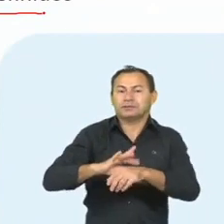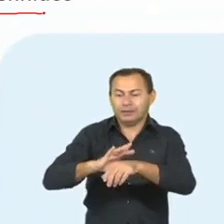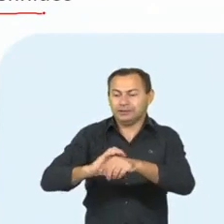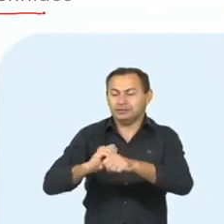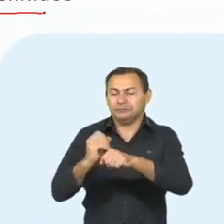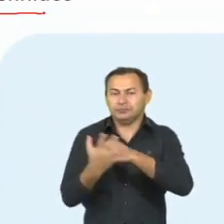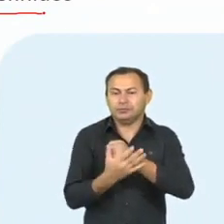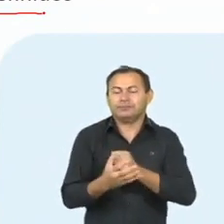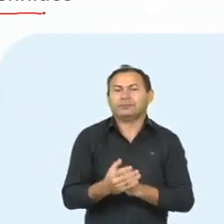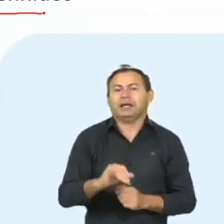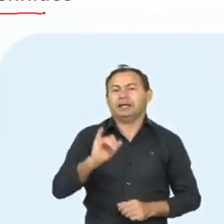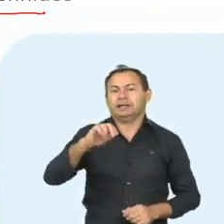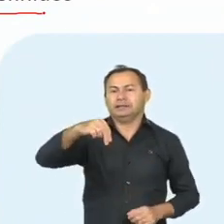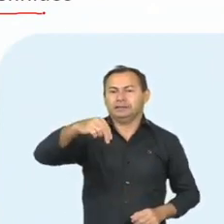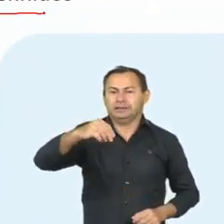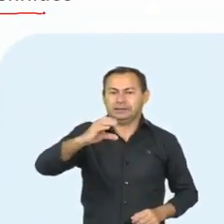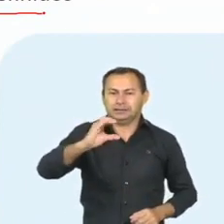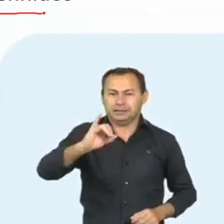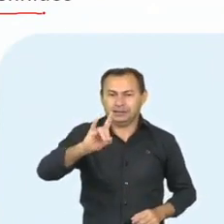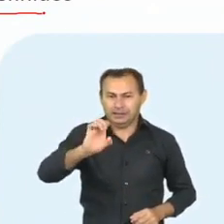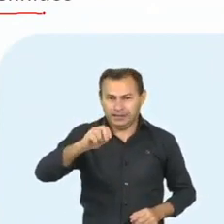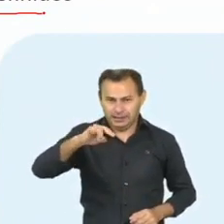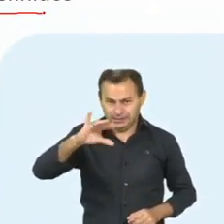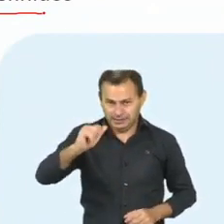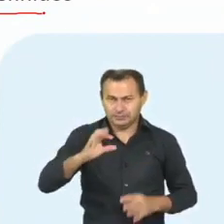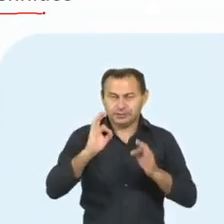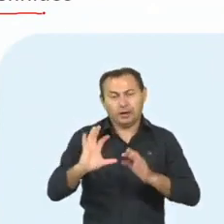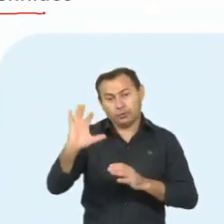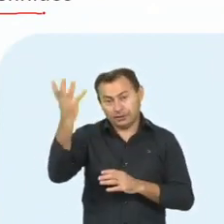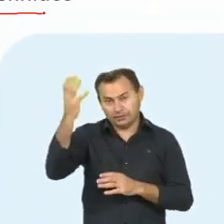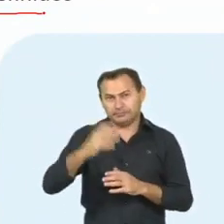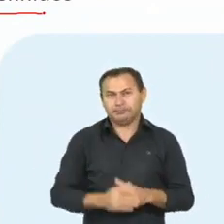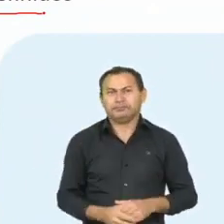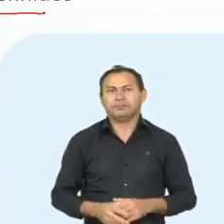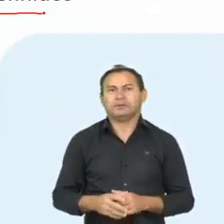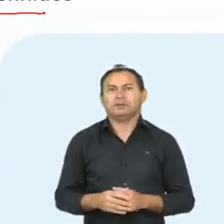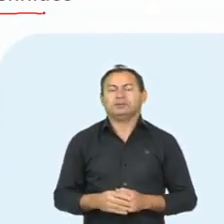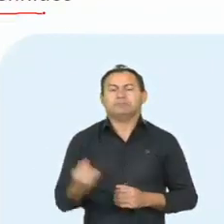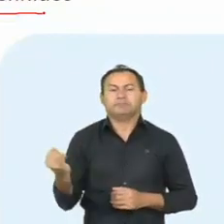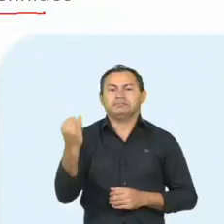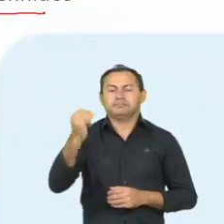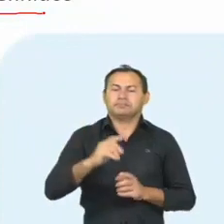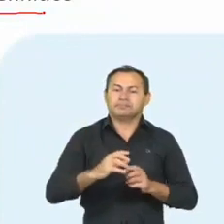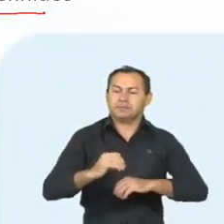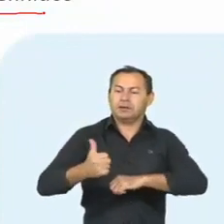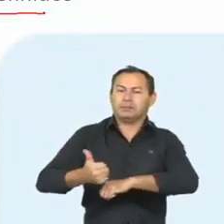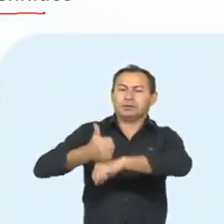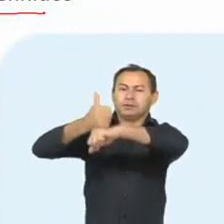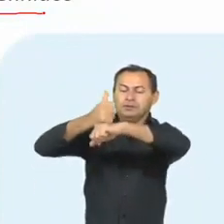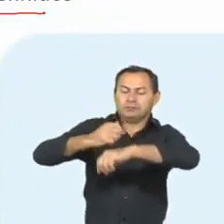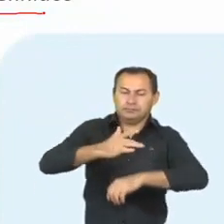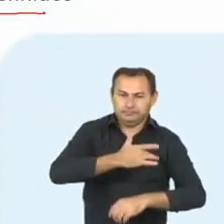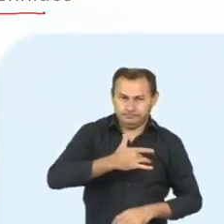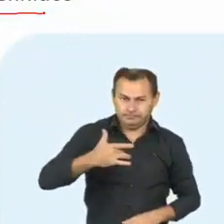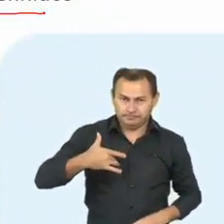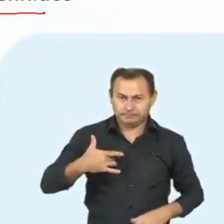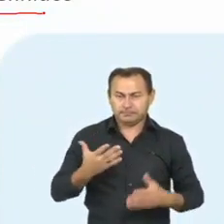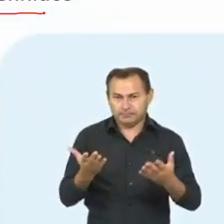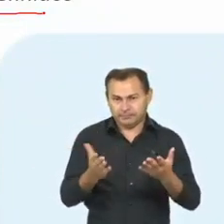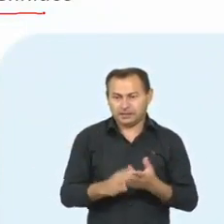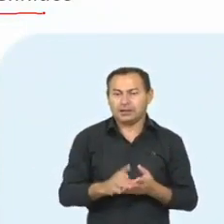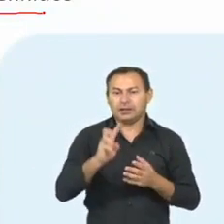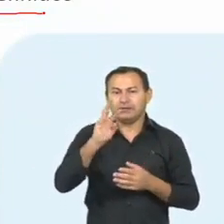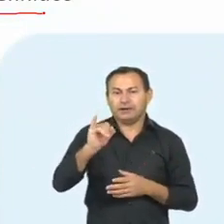de incidência, tá bom? E é muito útil para os profissionais de saúde, até porque